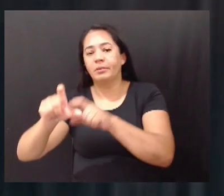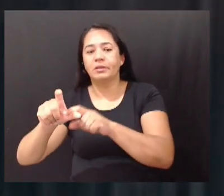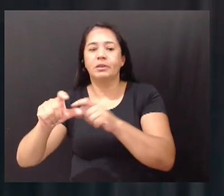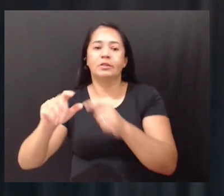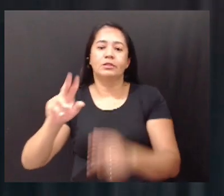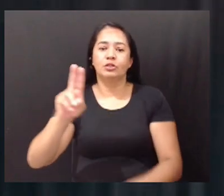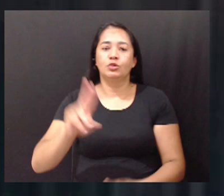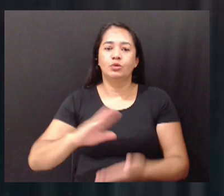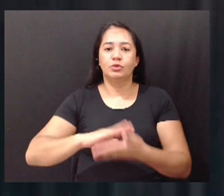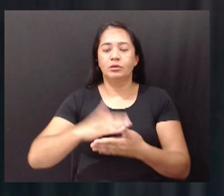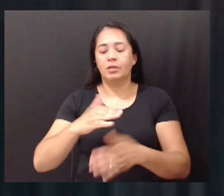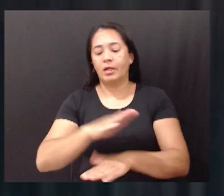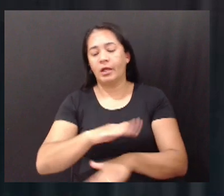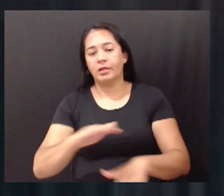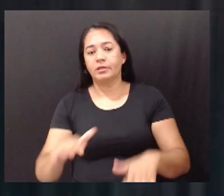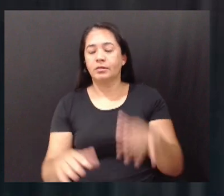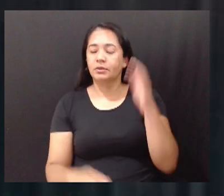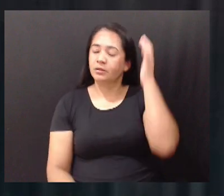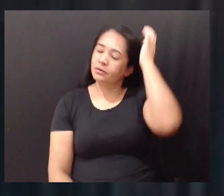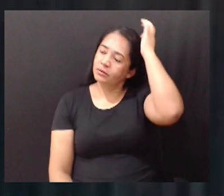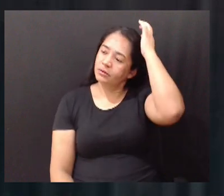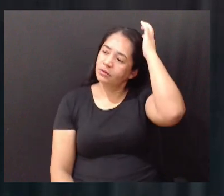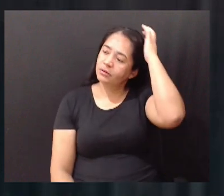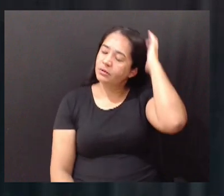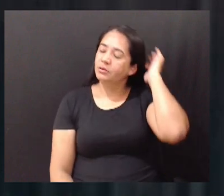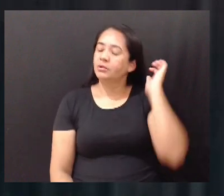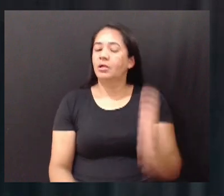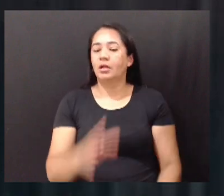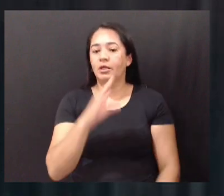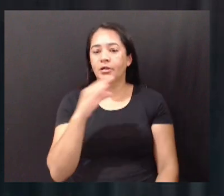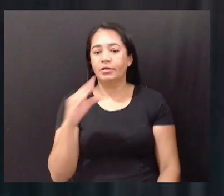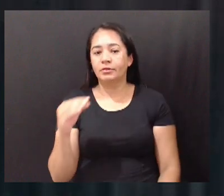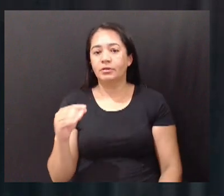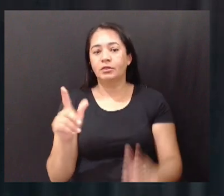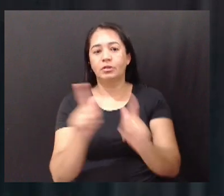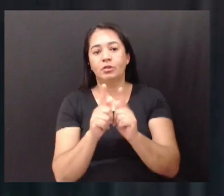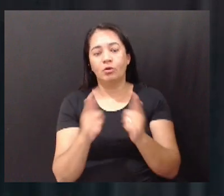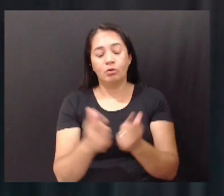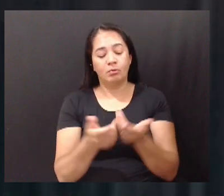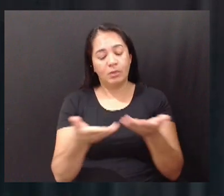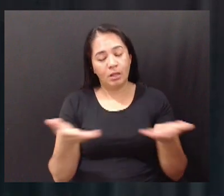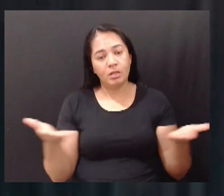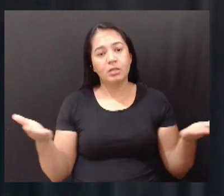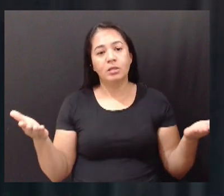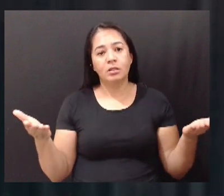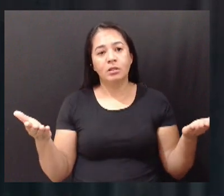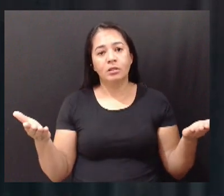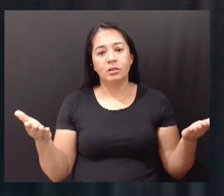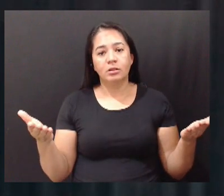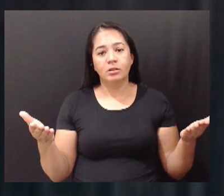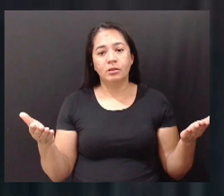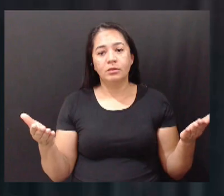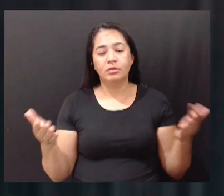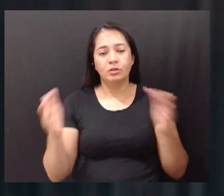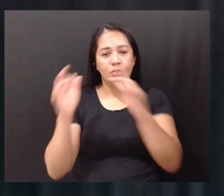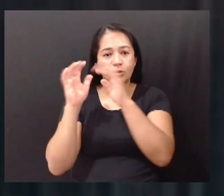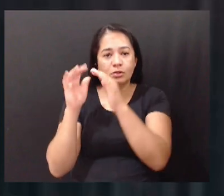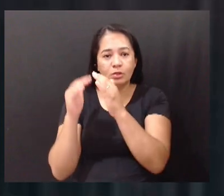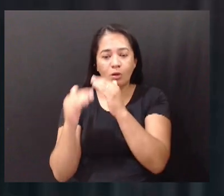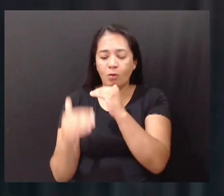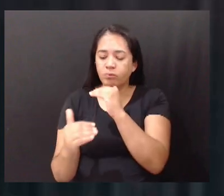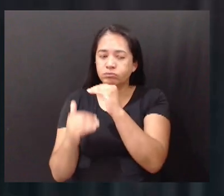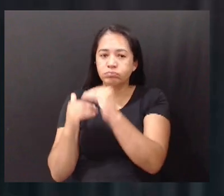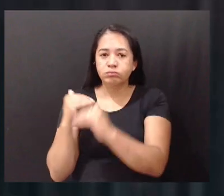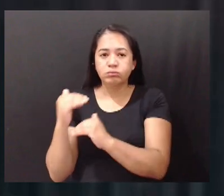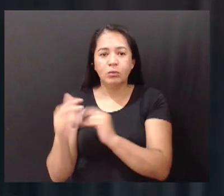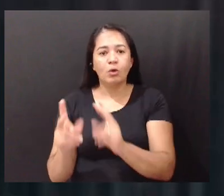crianças, adolescentes, como nós já falamos também, que são um grupo que está aí, com o cérebro ainda em desenvolvimento, são outro grupo que